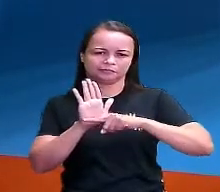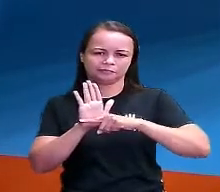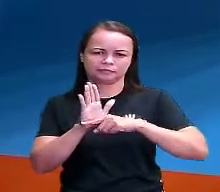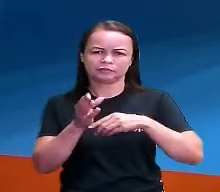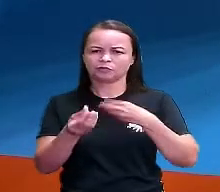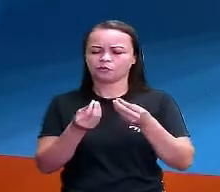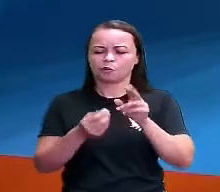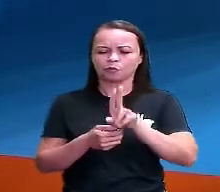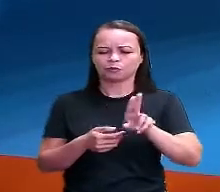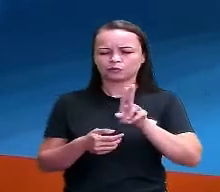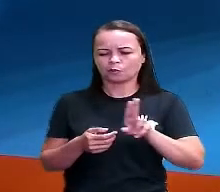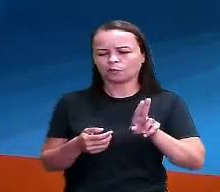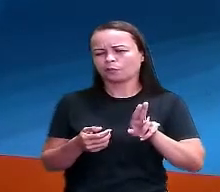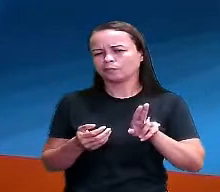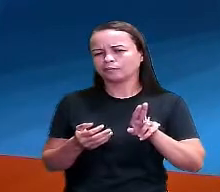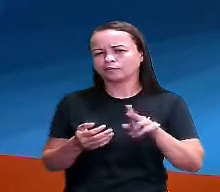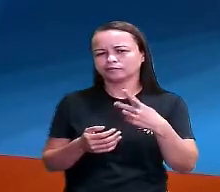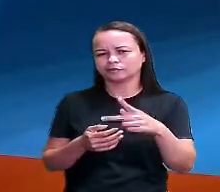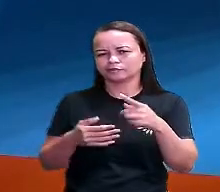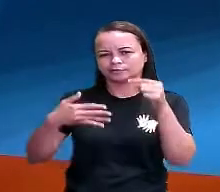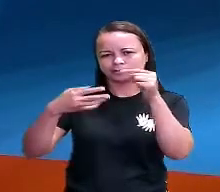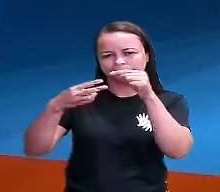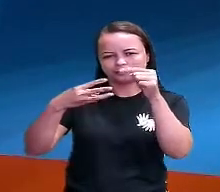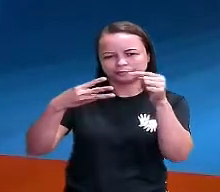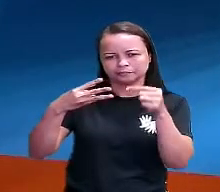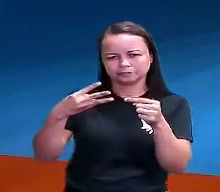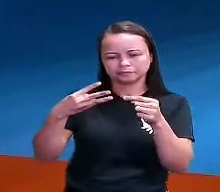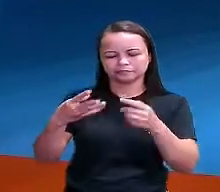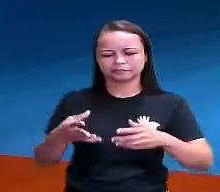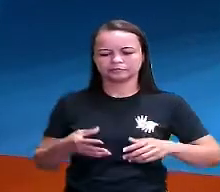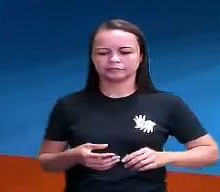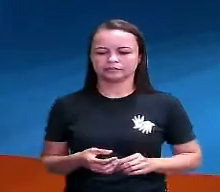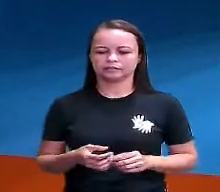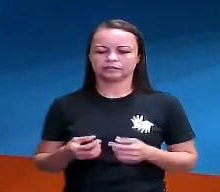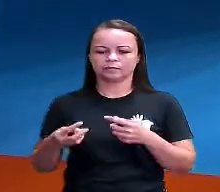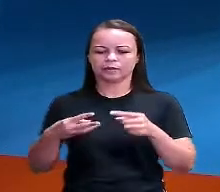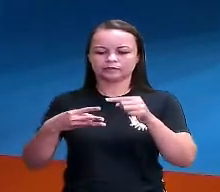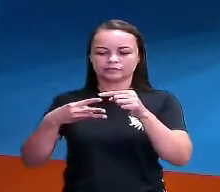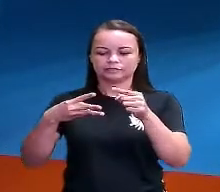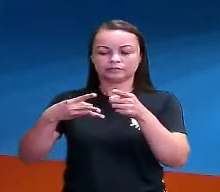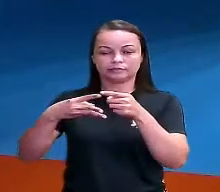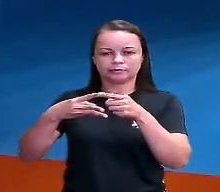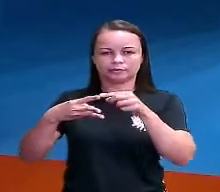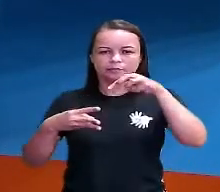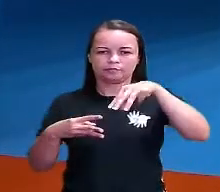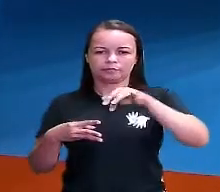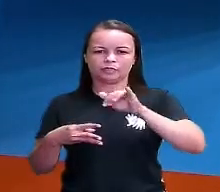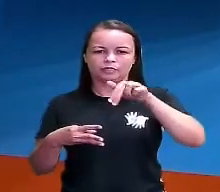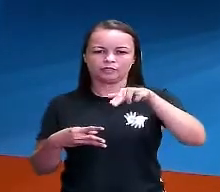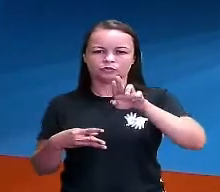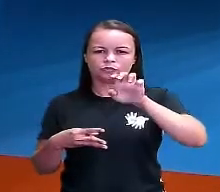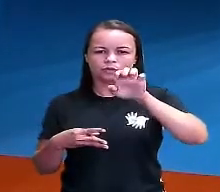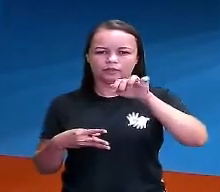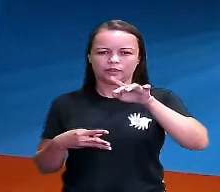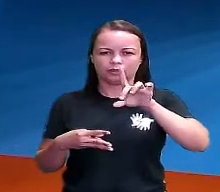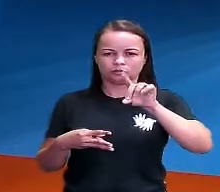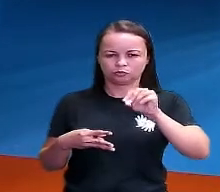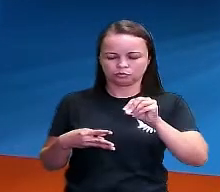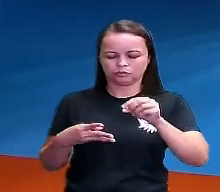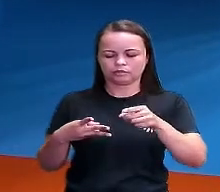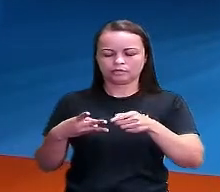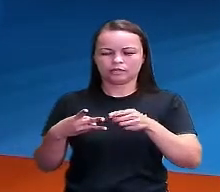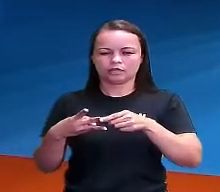chamo cada partezinha dessa? Essa partezinha de cima eu vou chamar de diminuindo, a de baixo